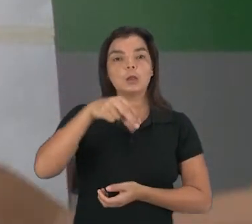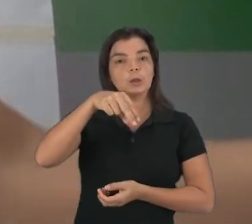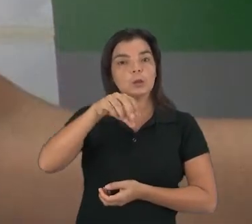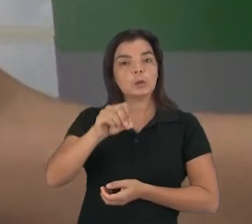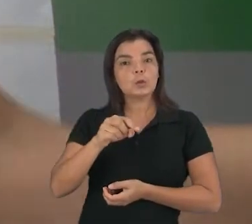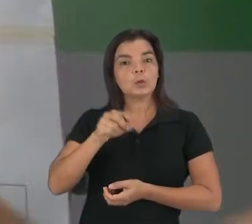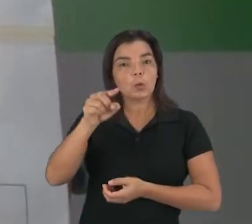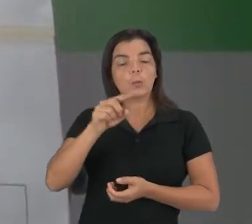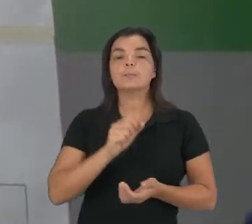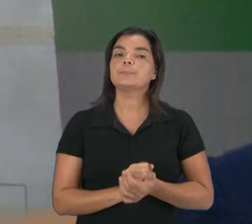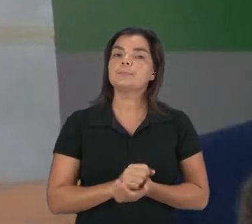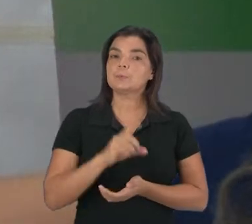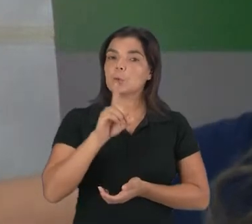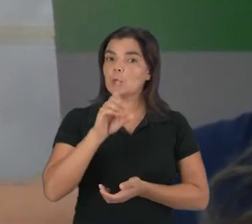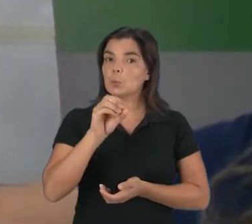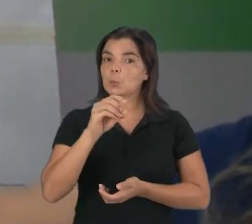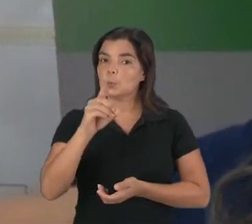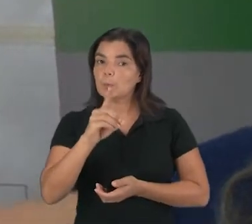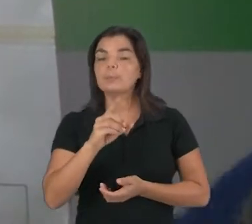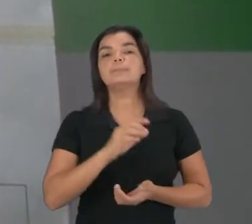está grifado. Dó,